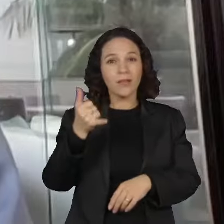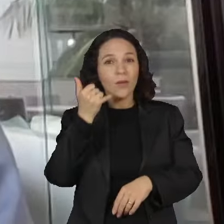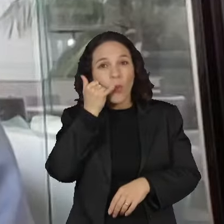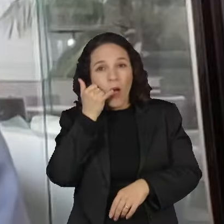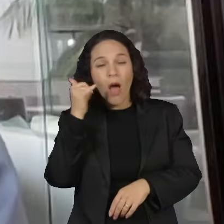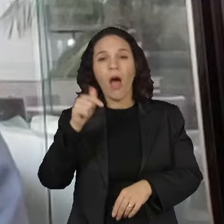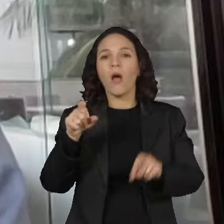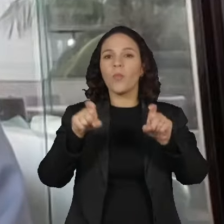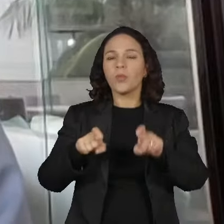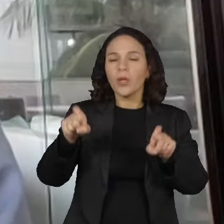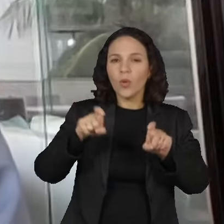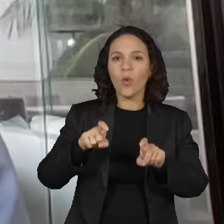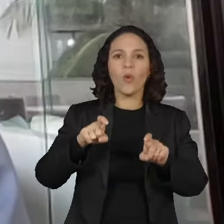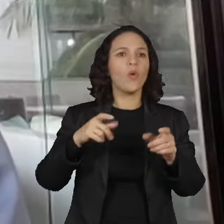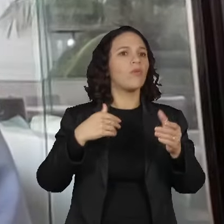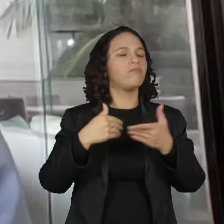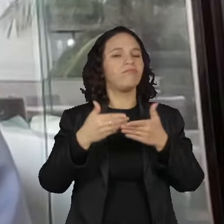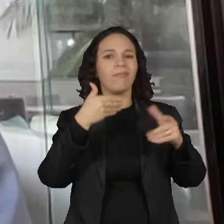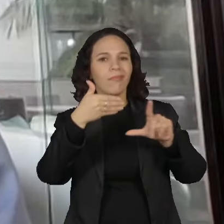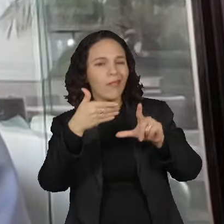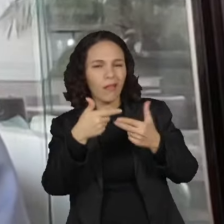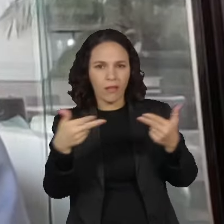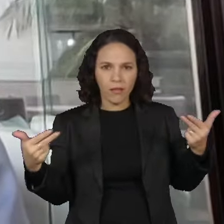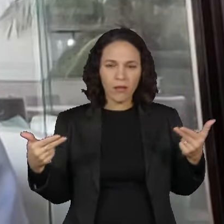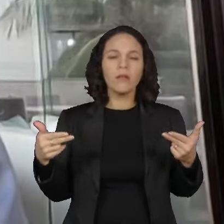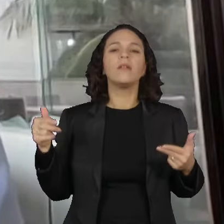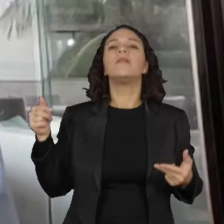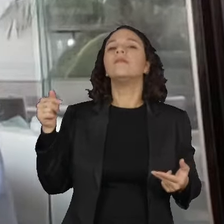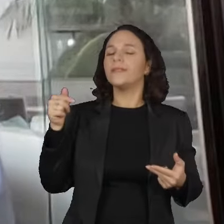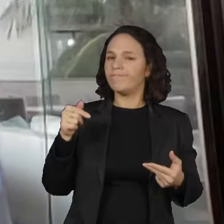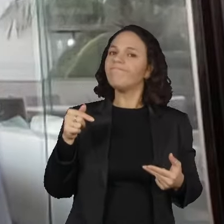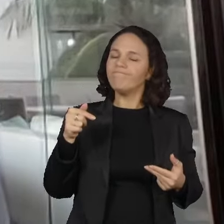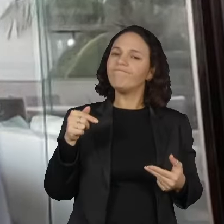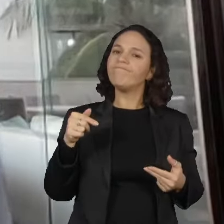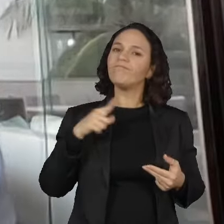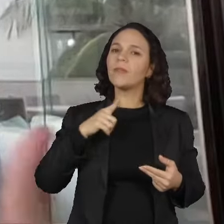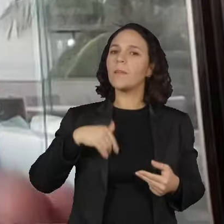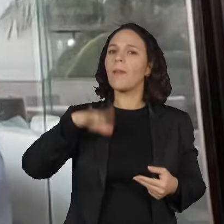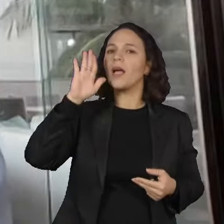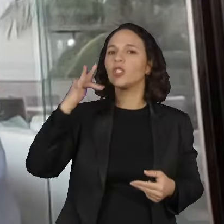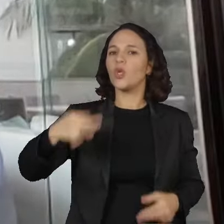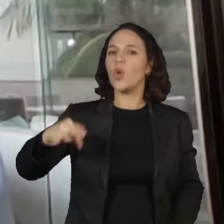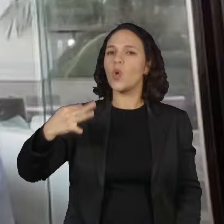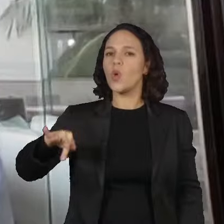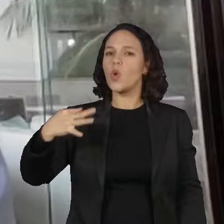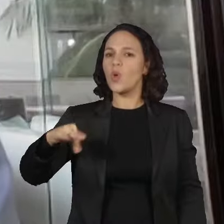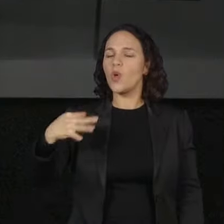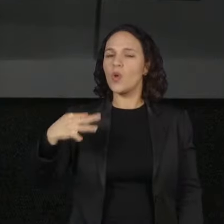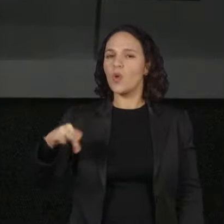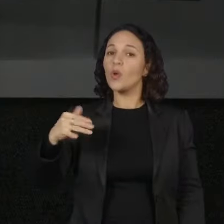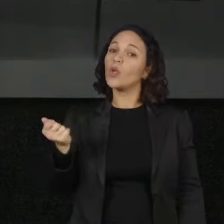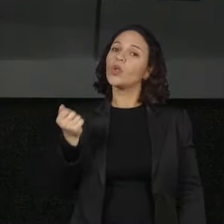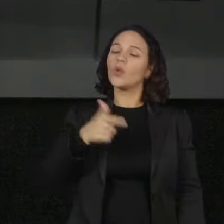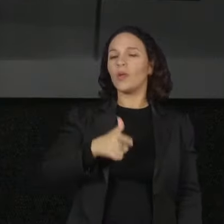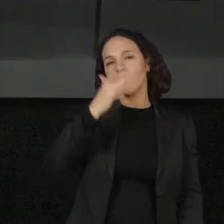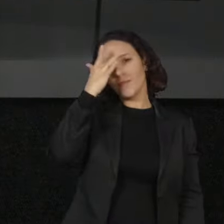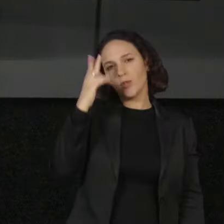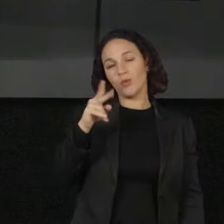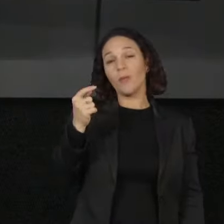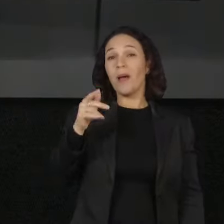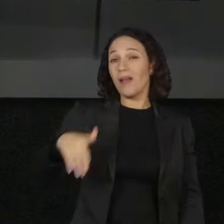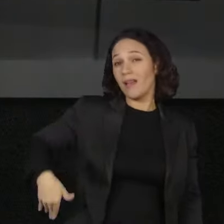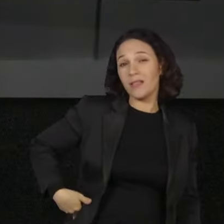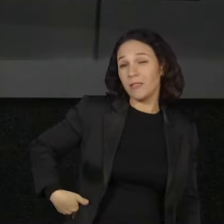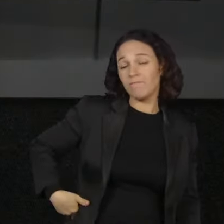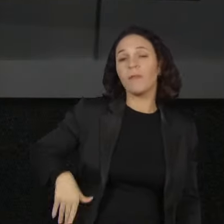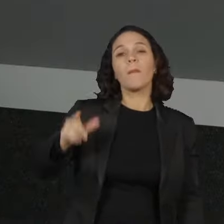do computador, das telas de uma maneira geral, elas têm realmente uma prevalência maior da presença de dor, não da dor lombar, mas